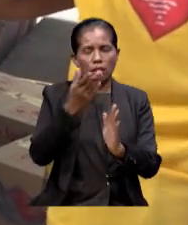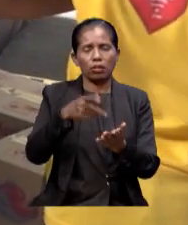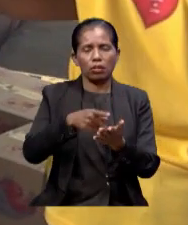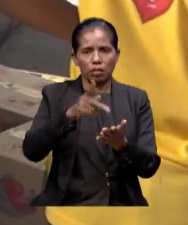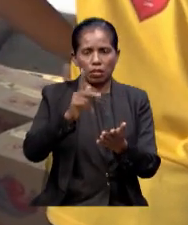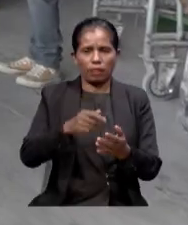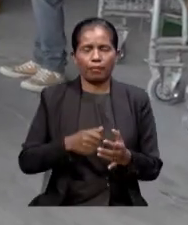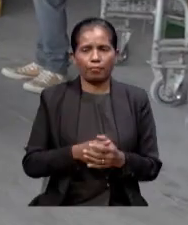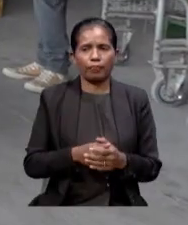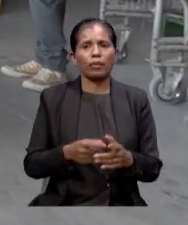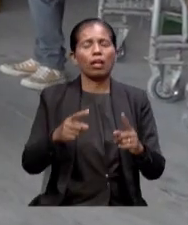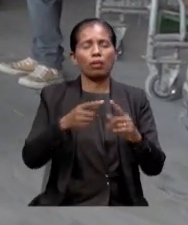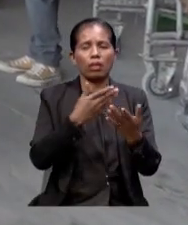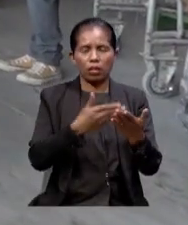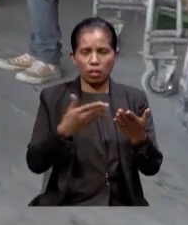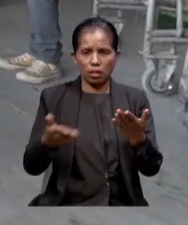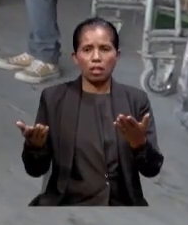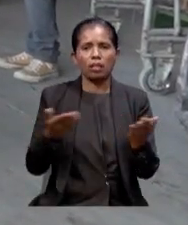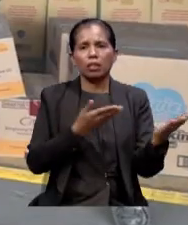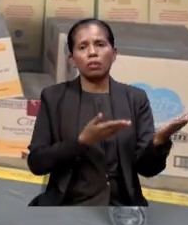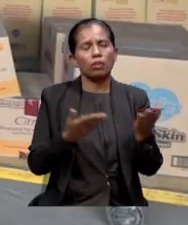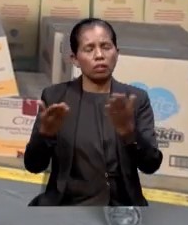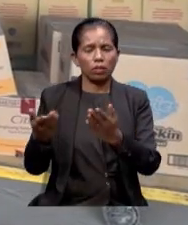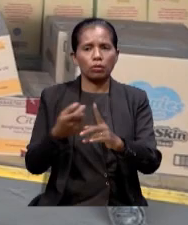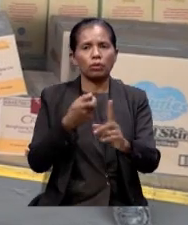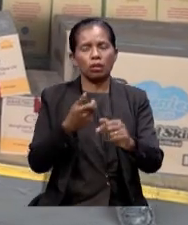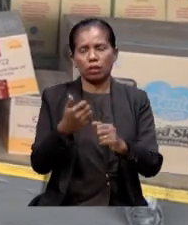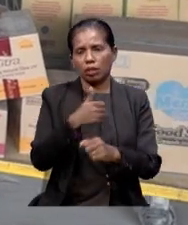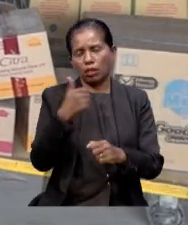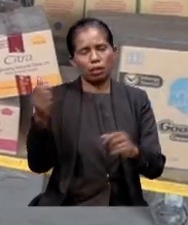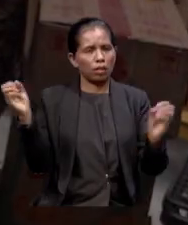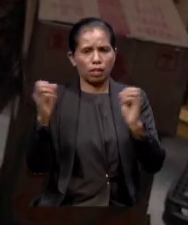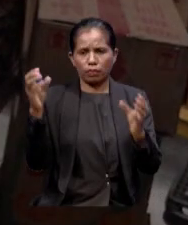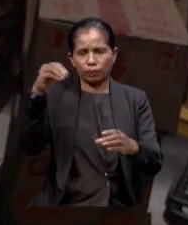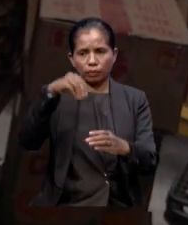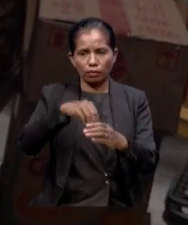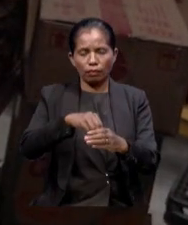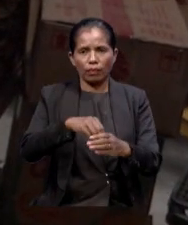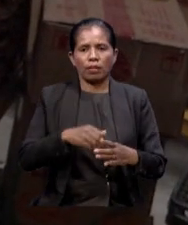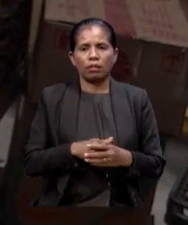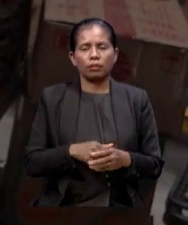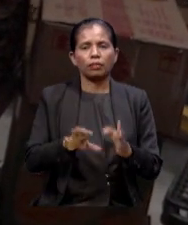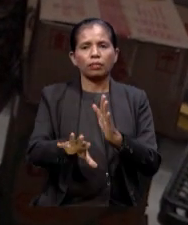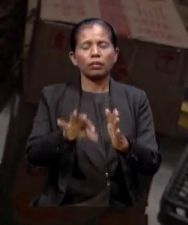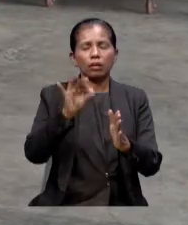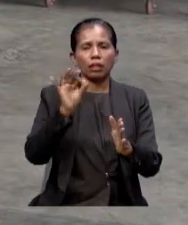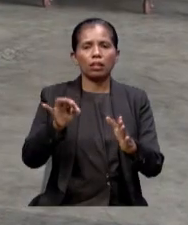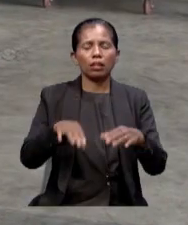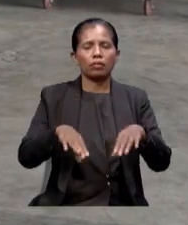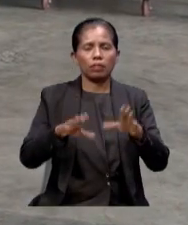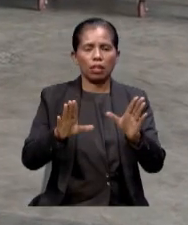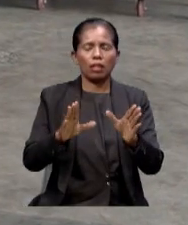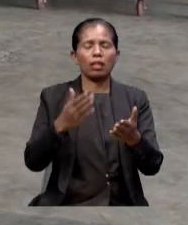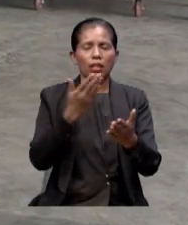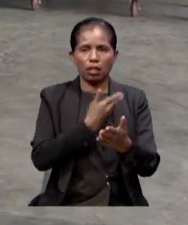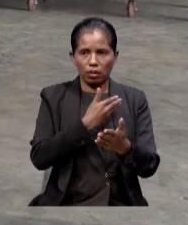Agora, ba produto importação sira selo, ne latama categoria atu retan preço nebe aumento,